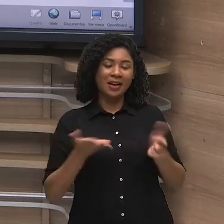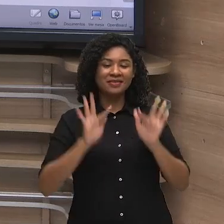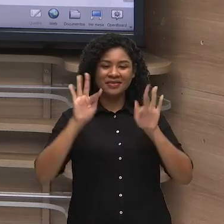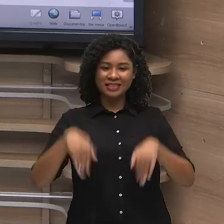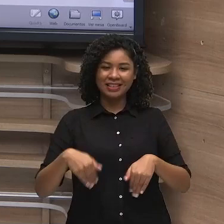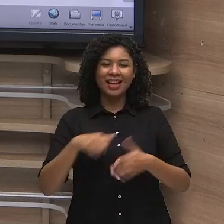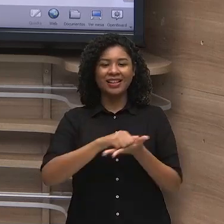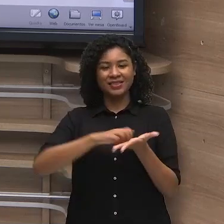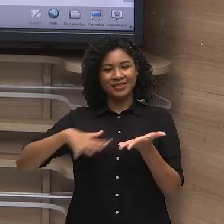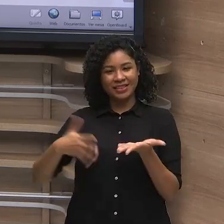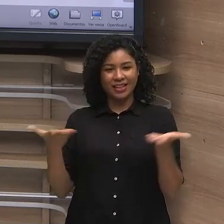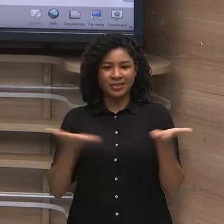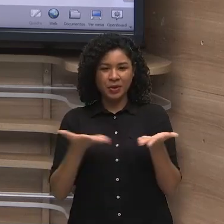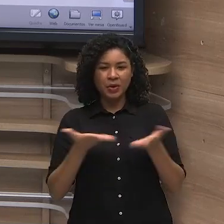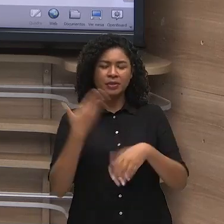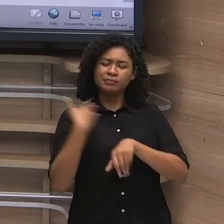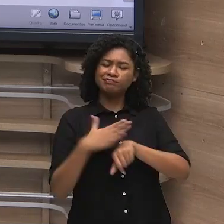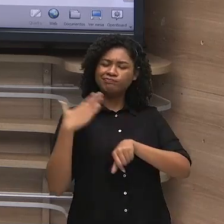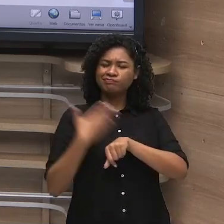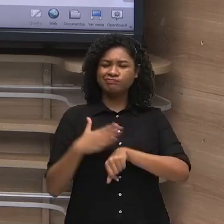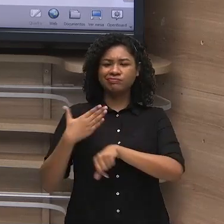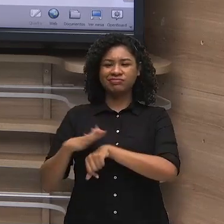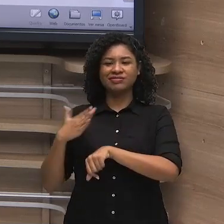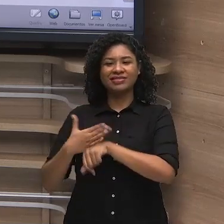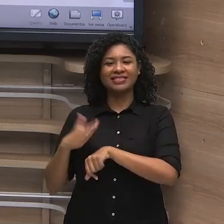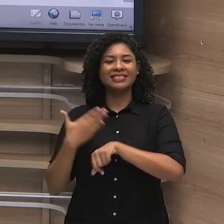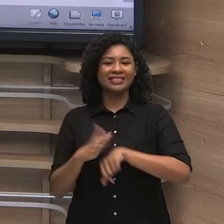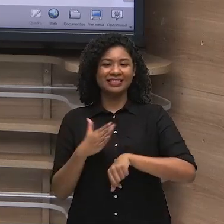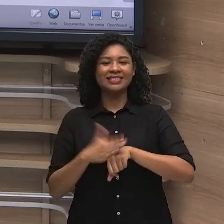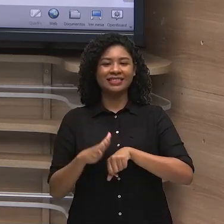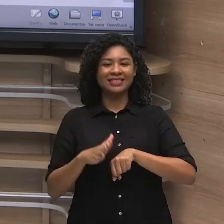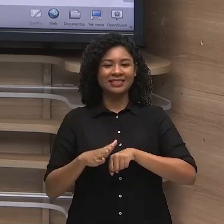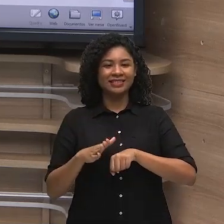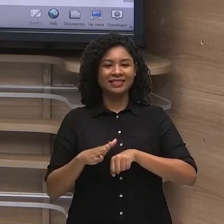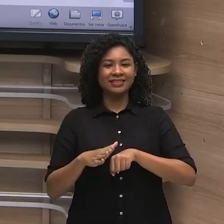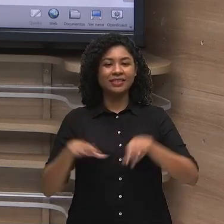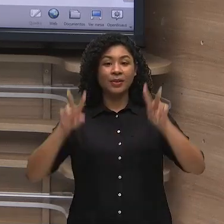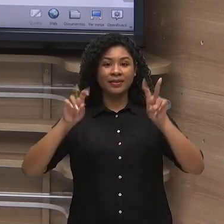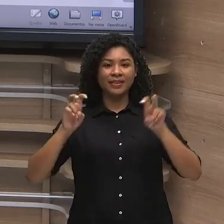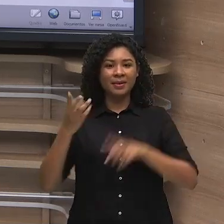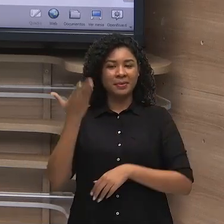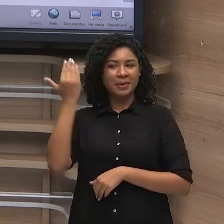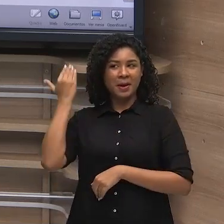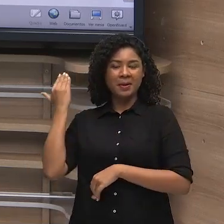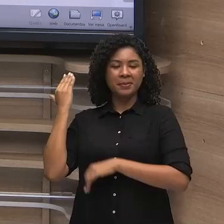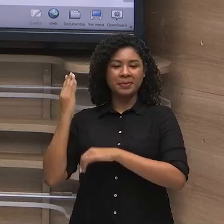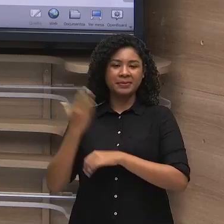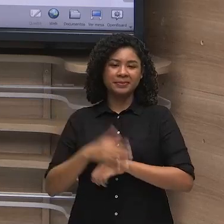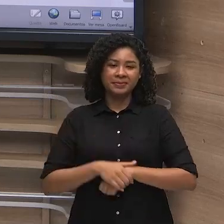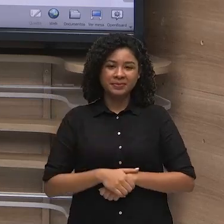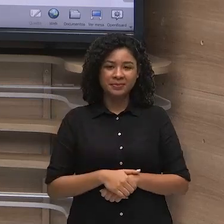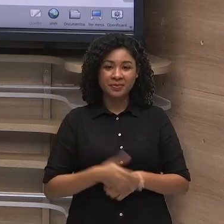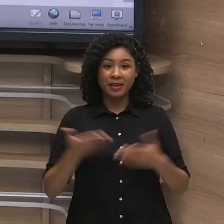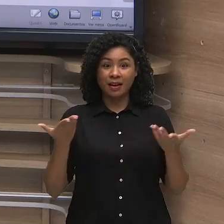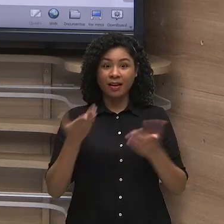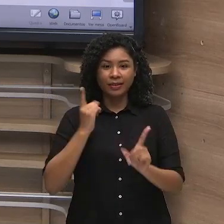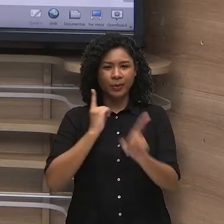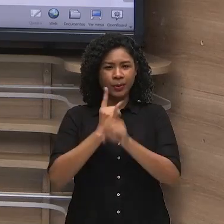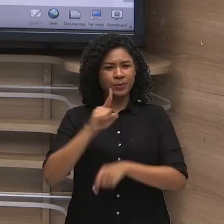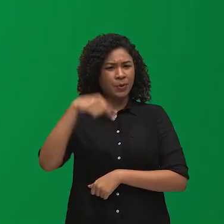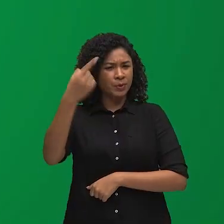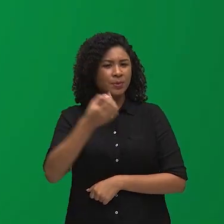aqui em que nós estivemos praticando o conteúdo da nossa última aula e a gente se vê numa próxima oportunidade. Até lá!